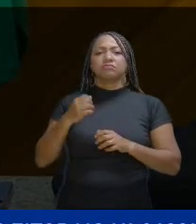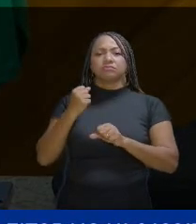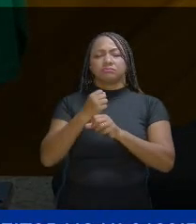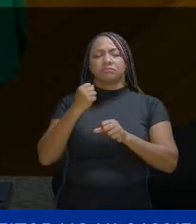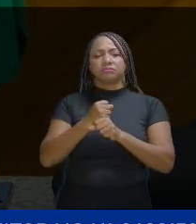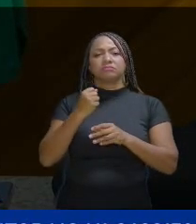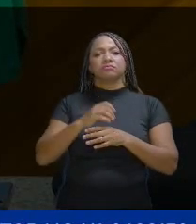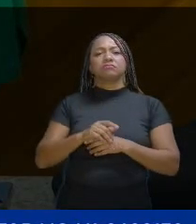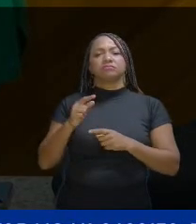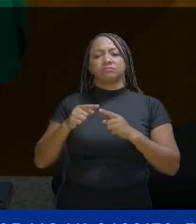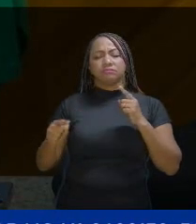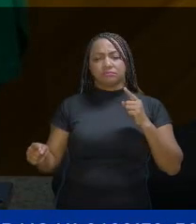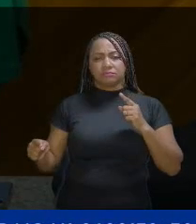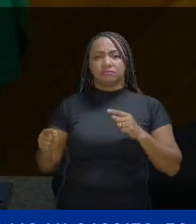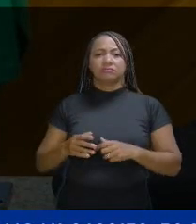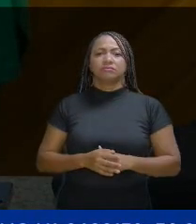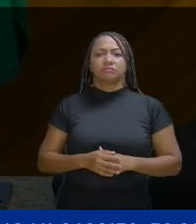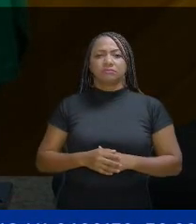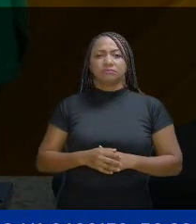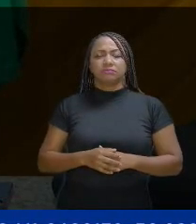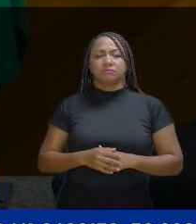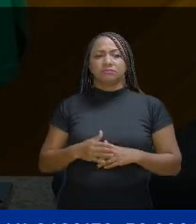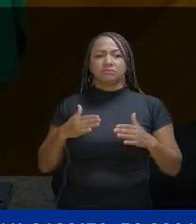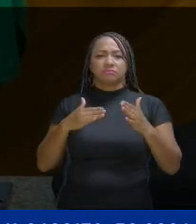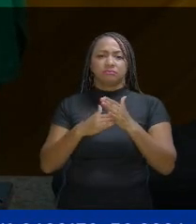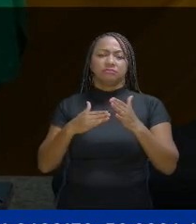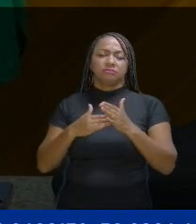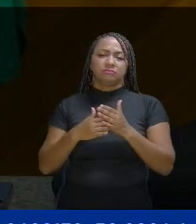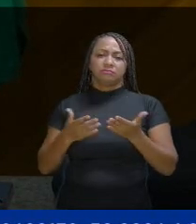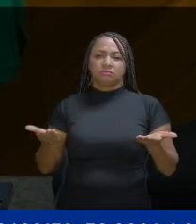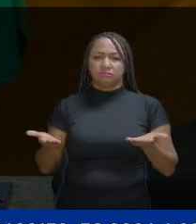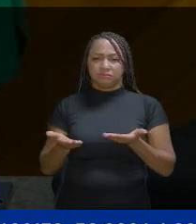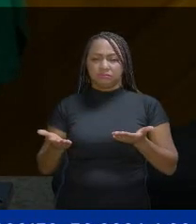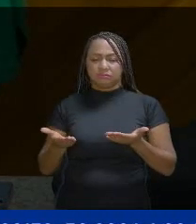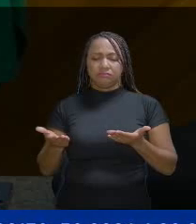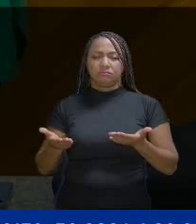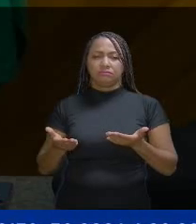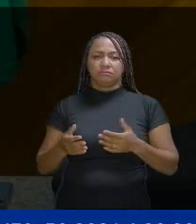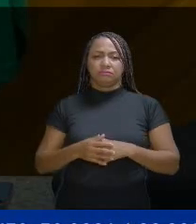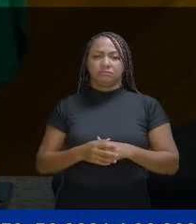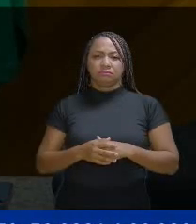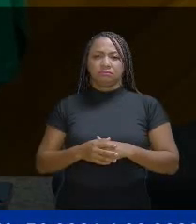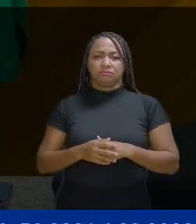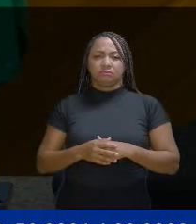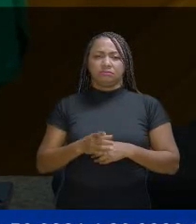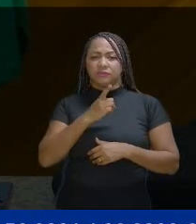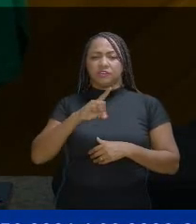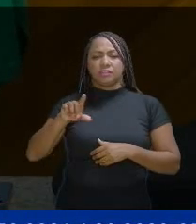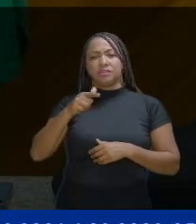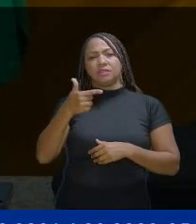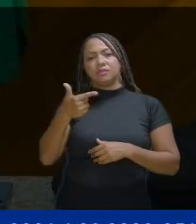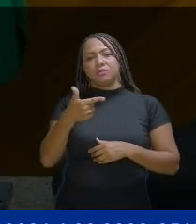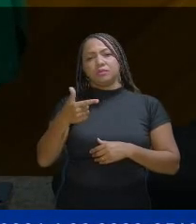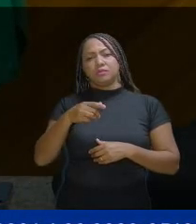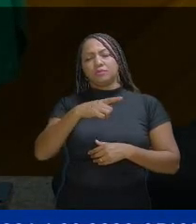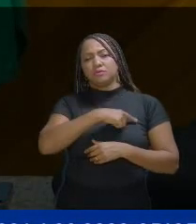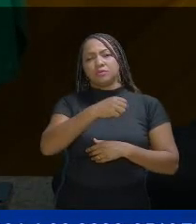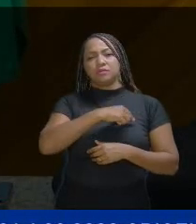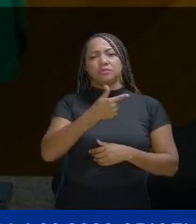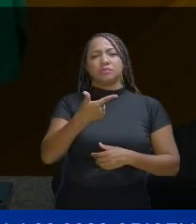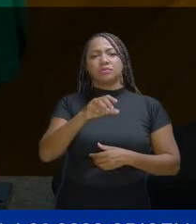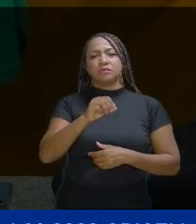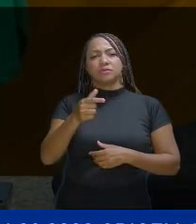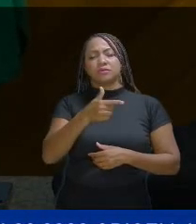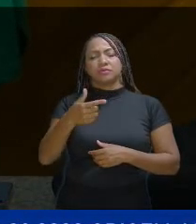levando à sua desaprovação. Era o entendimento até firmado no dia 2 de agosto de 2024, para as eleições